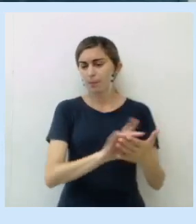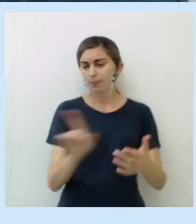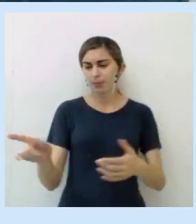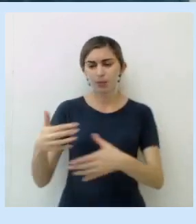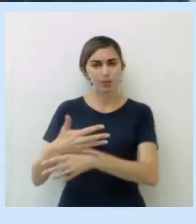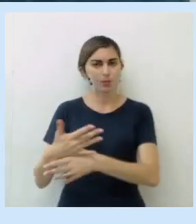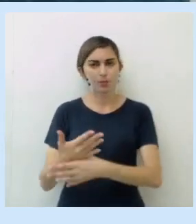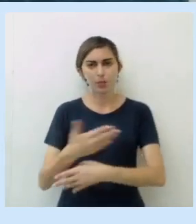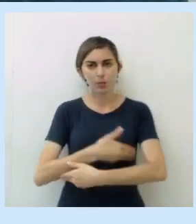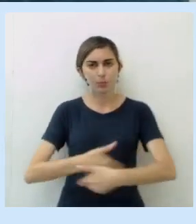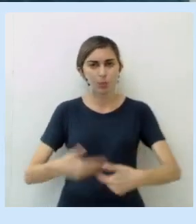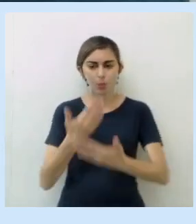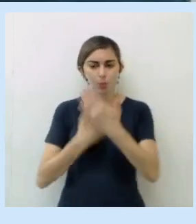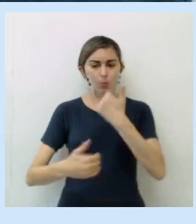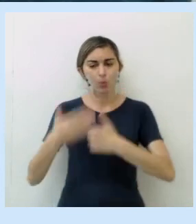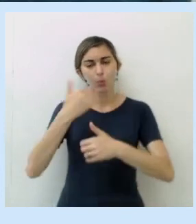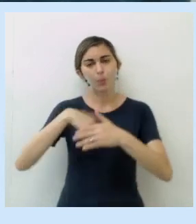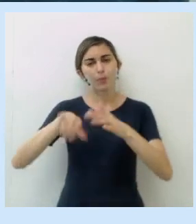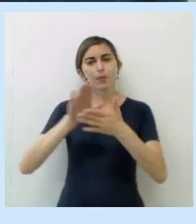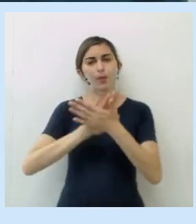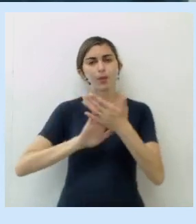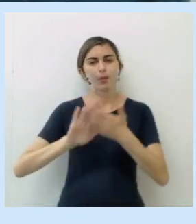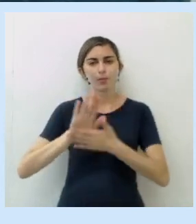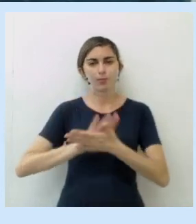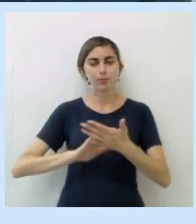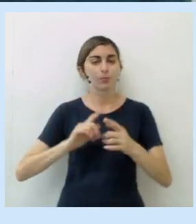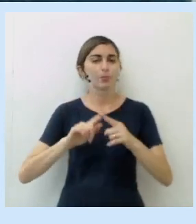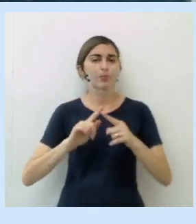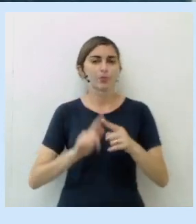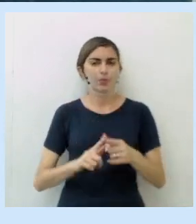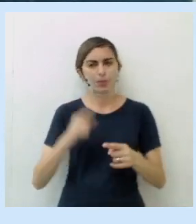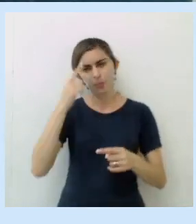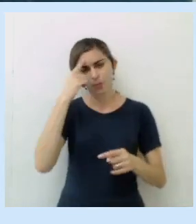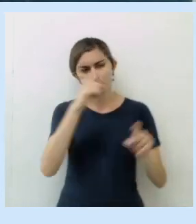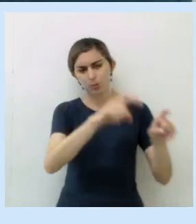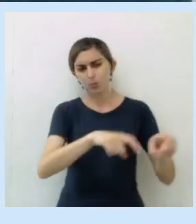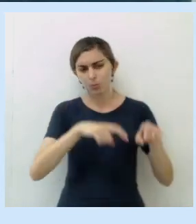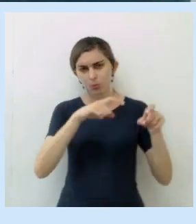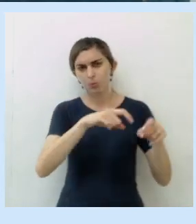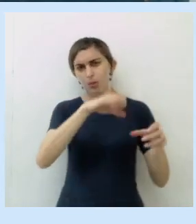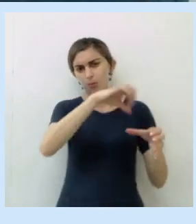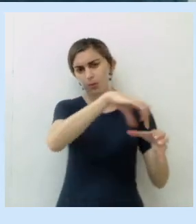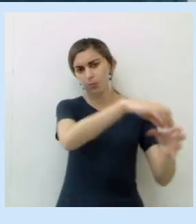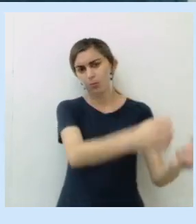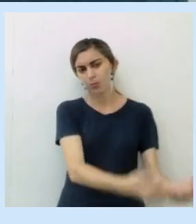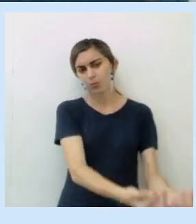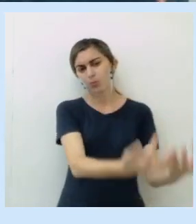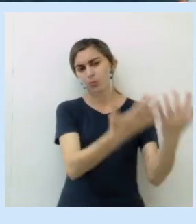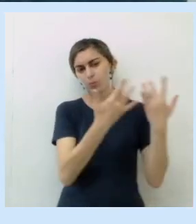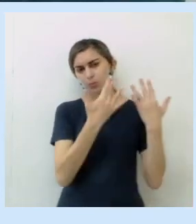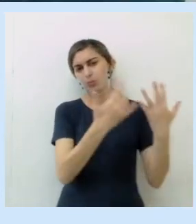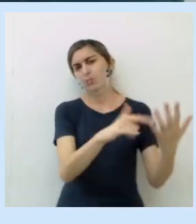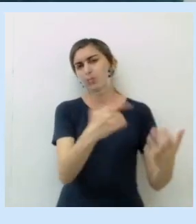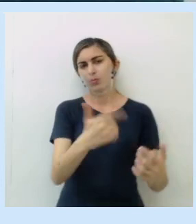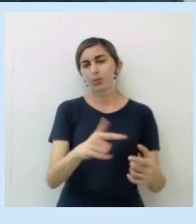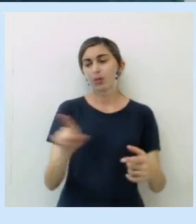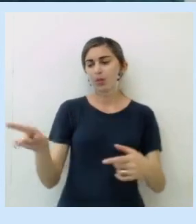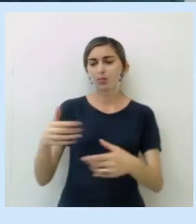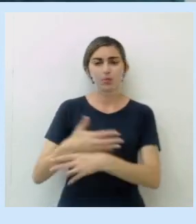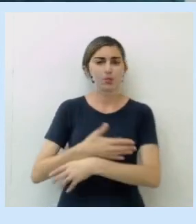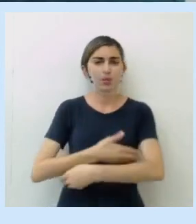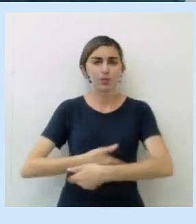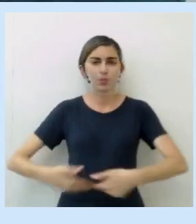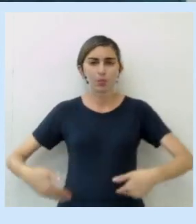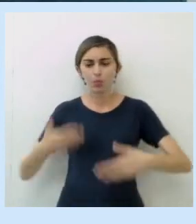cidade não janta. Então, por que a gente pensa que se o campo não plantar, a cidade não vai jantar? Porque